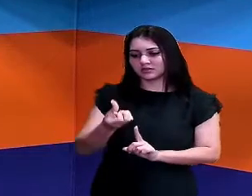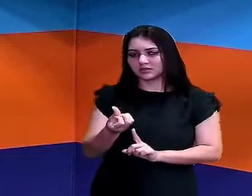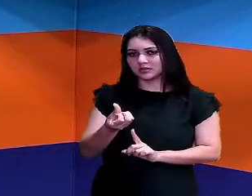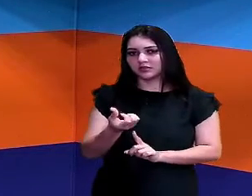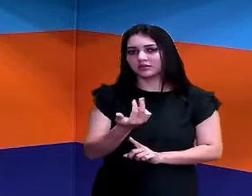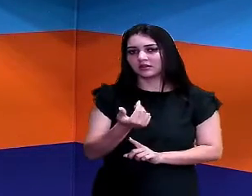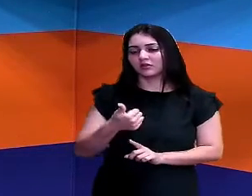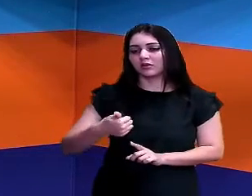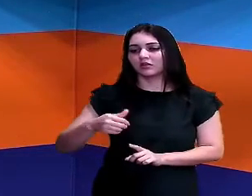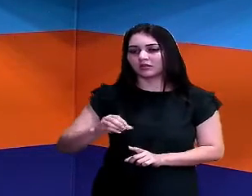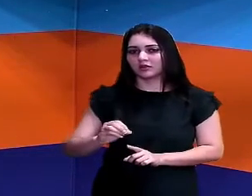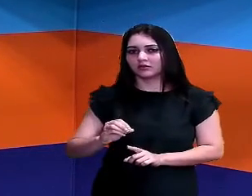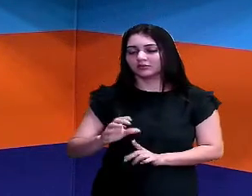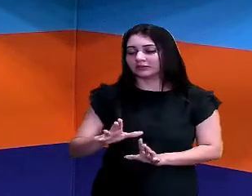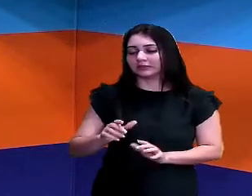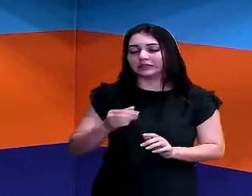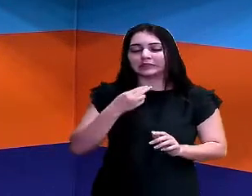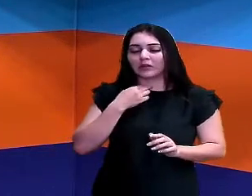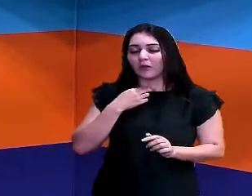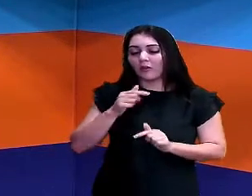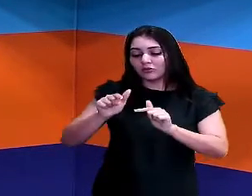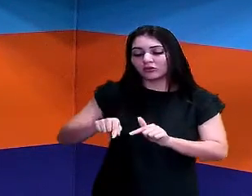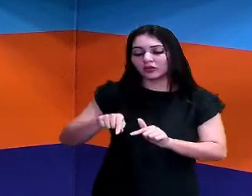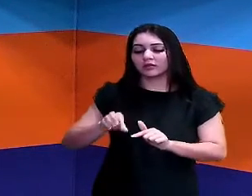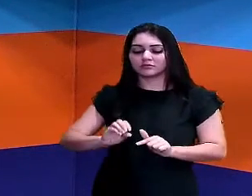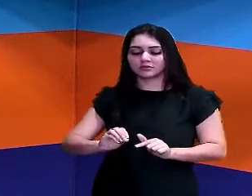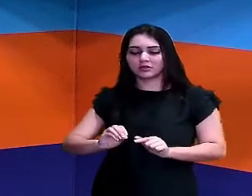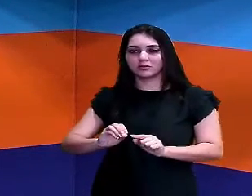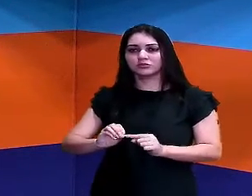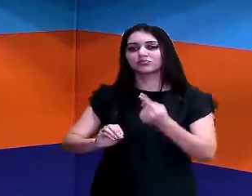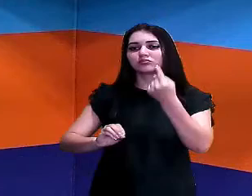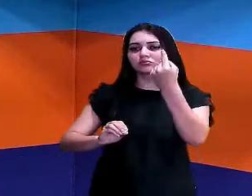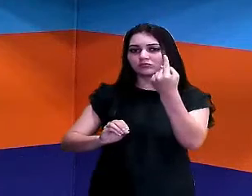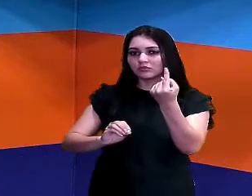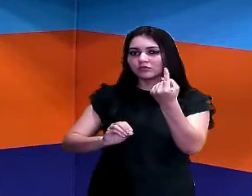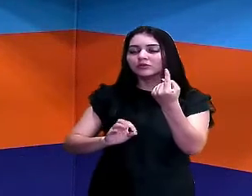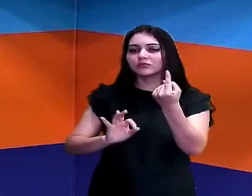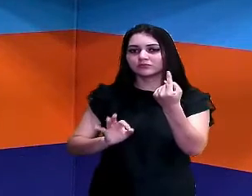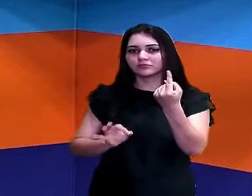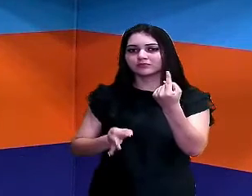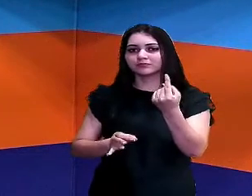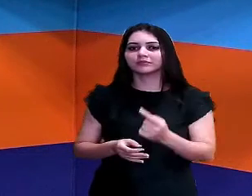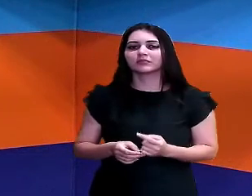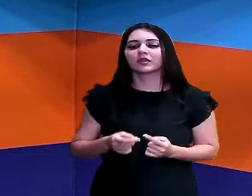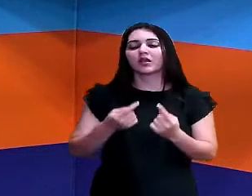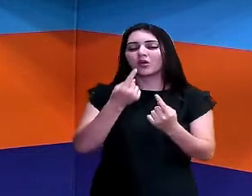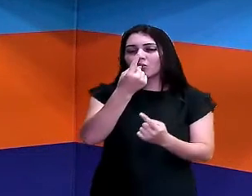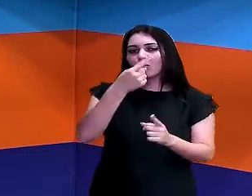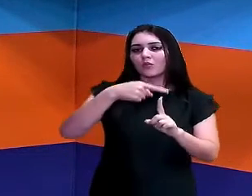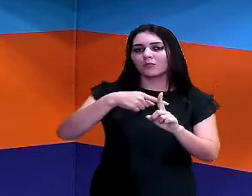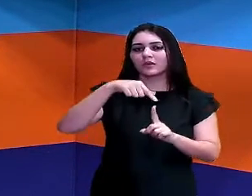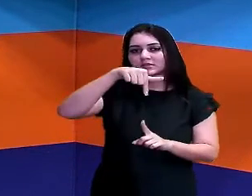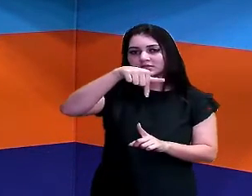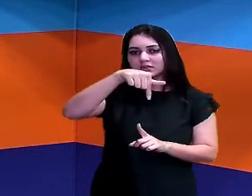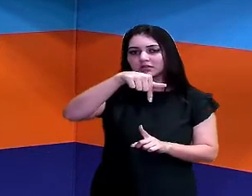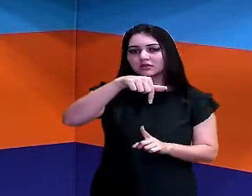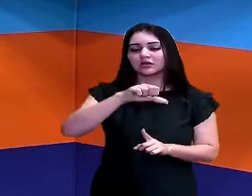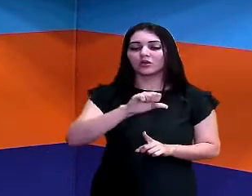O 10 não pode ficar todinho aqui embaixo, então fica 0, sobe 1 aqui, ó. 1 mais 7,